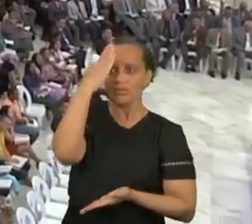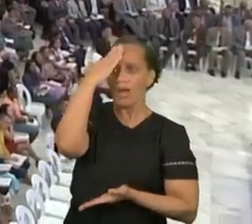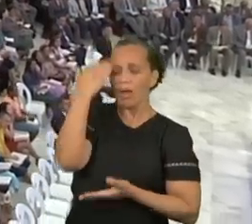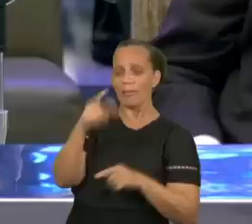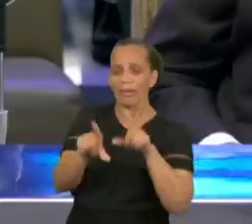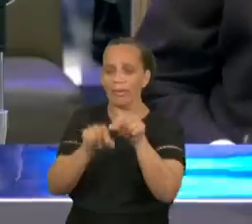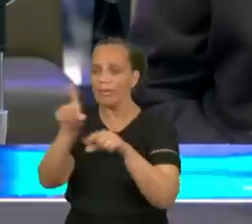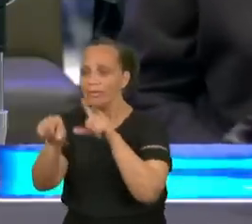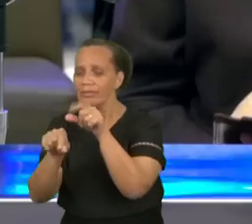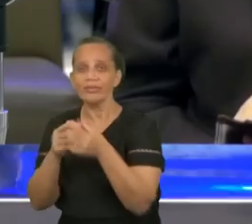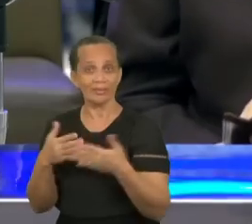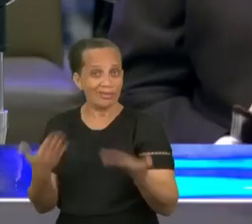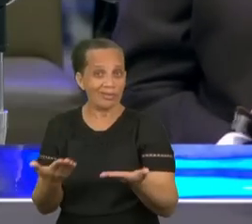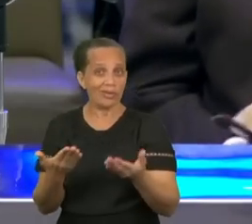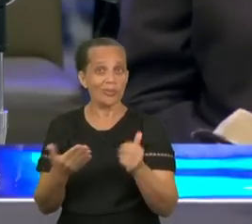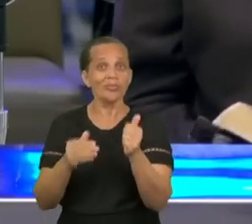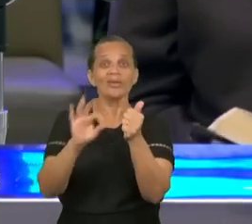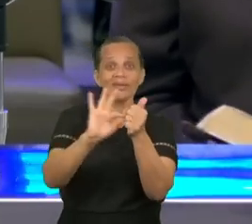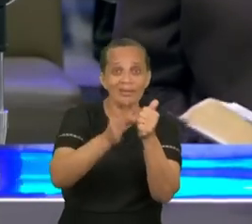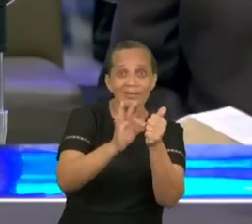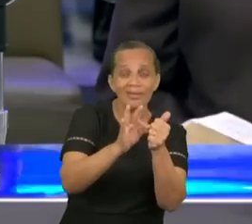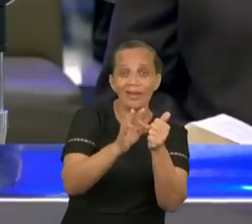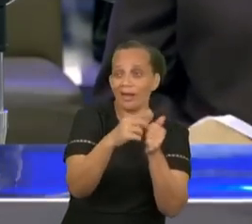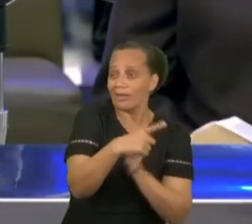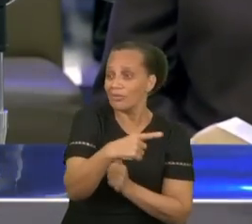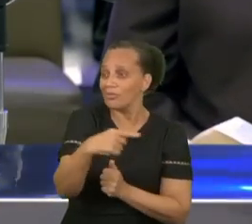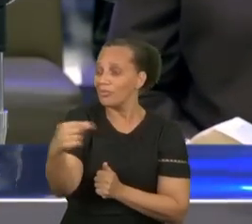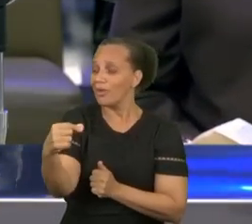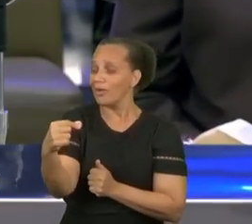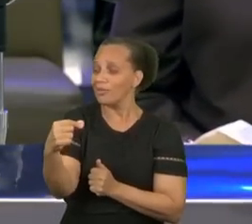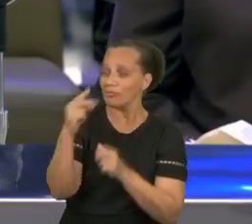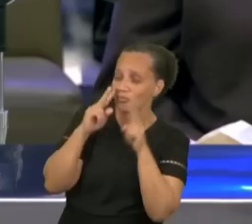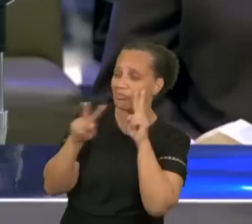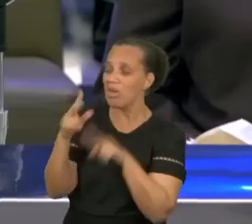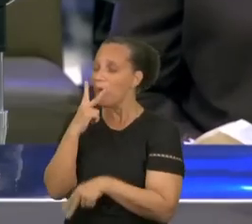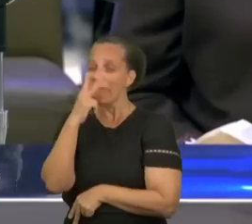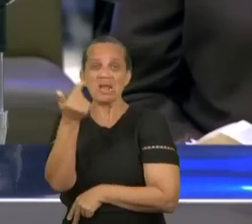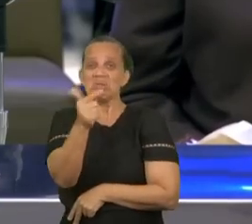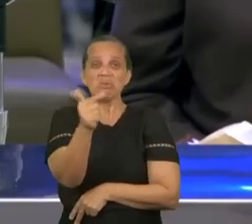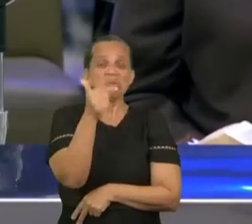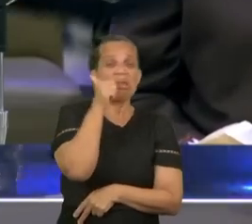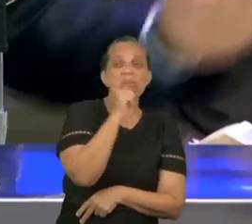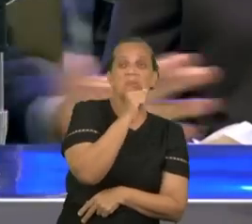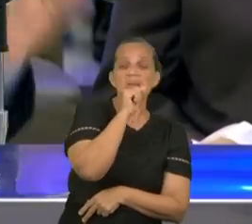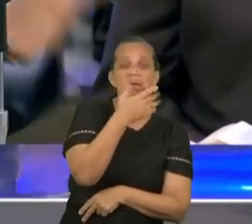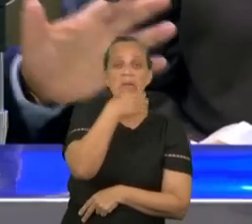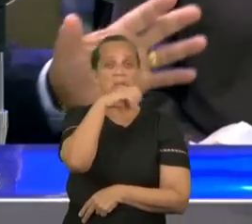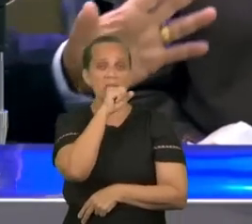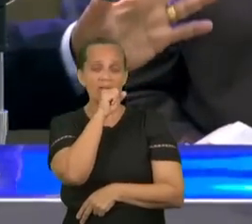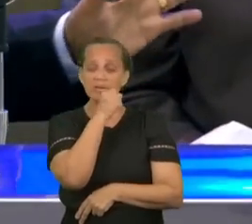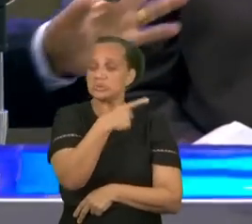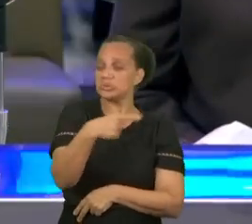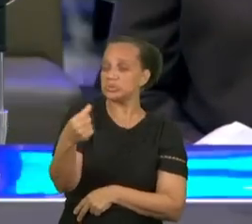ela sai com uma pessoa que não tem pai não tem mãe não tem rédea não tem nada ela